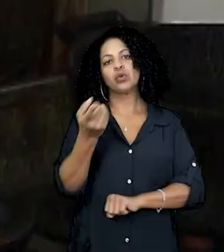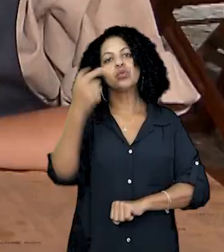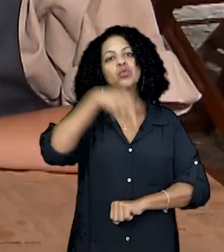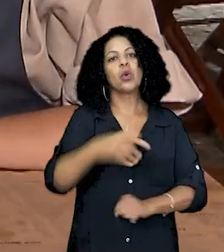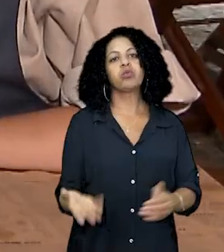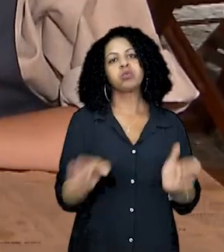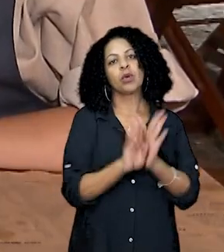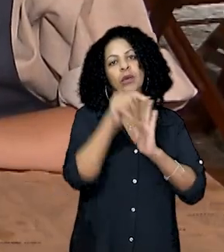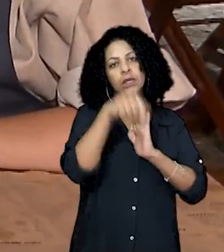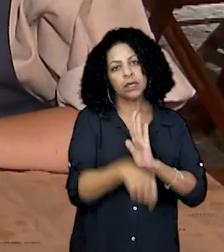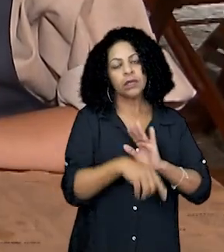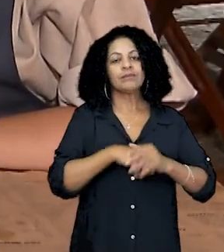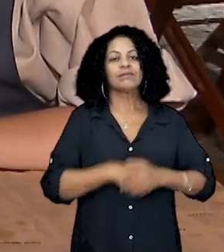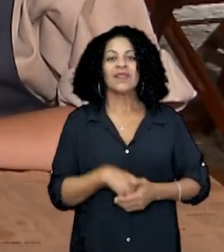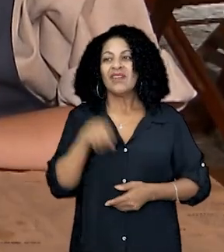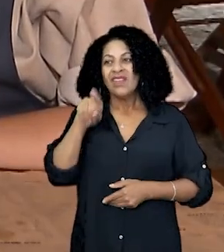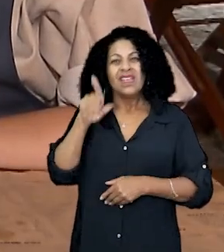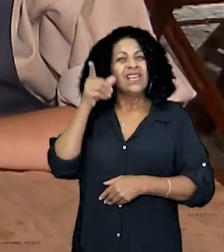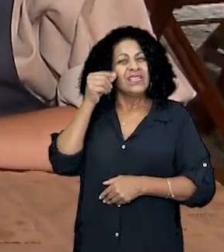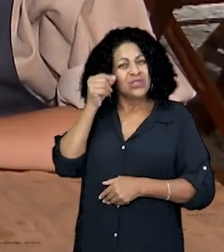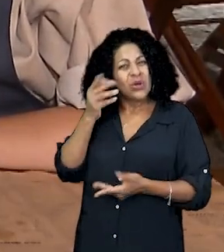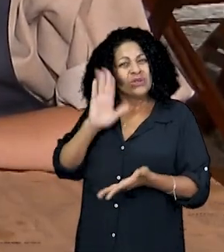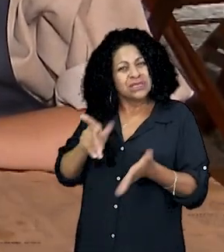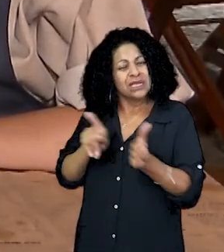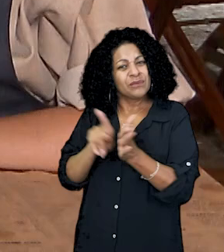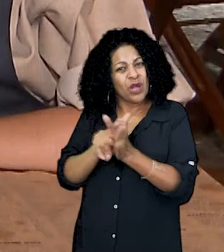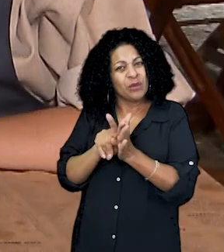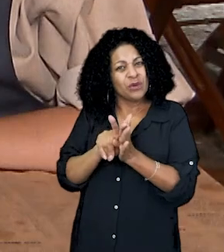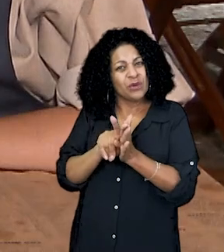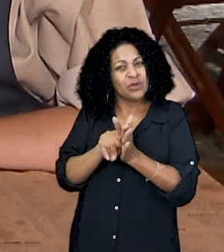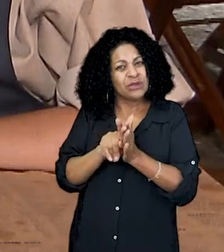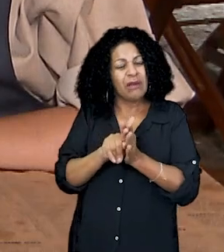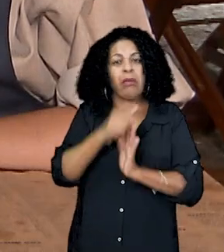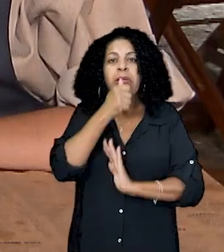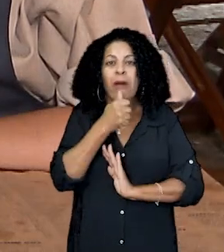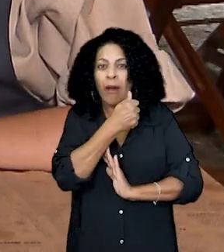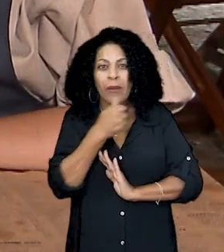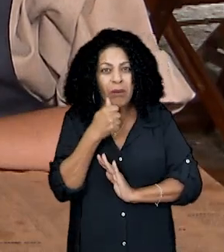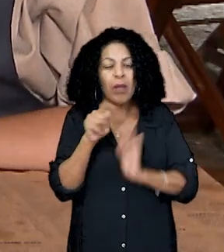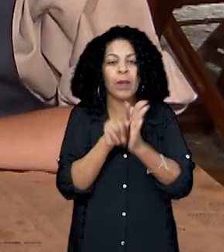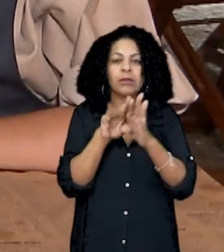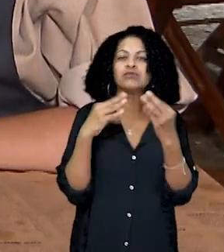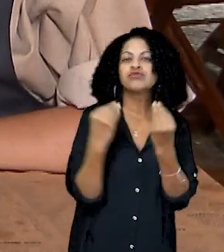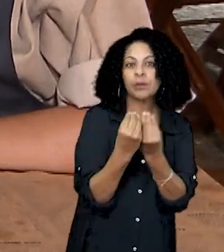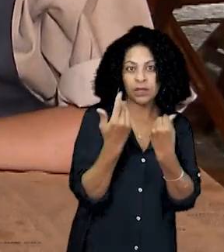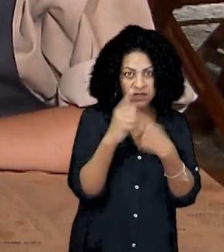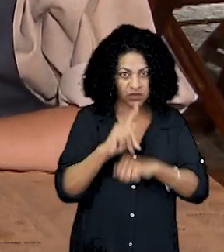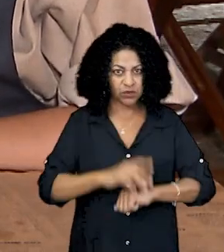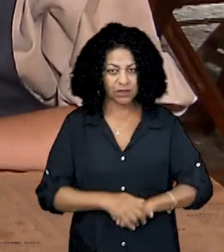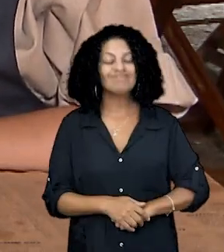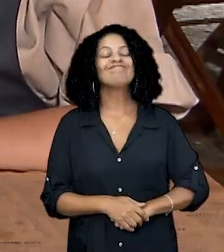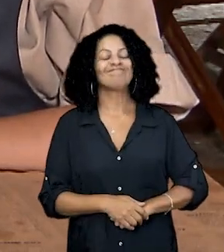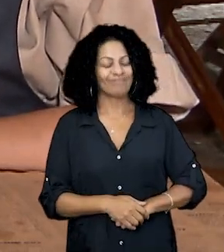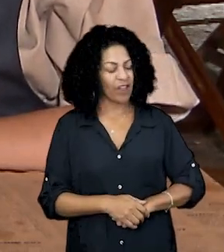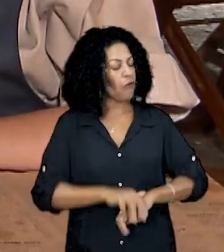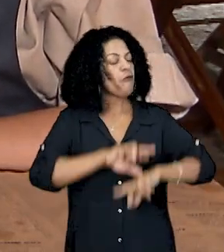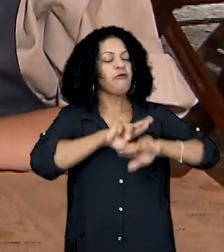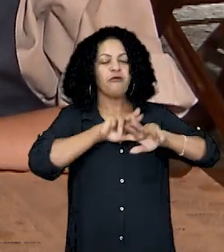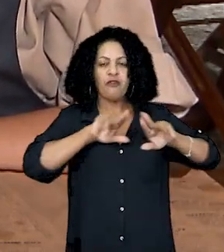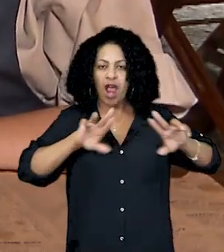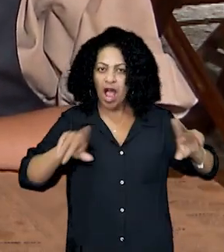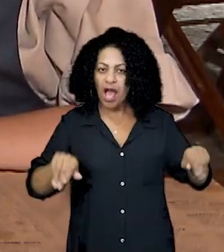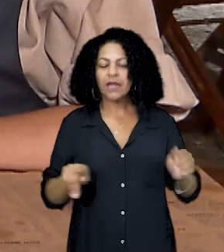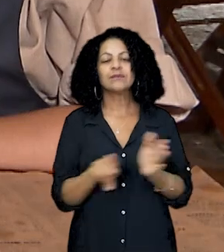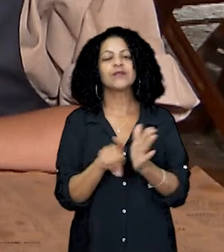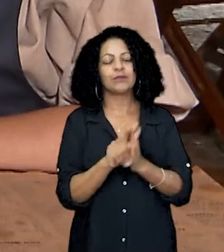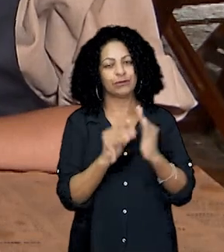novo. Você já sacrificou o seu sono em prol do convívio com a família? Muitas vezes,